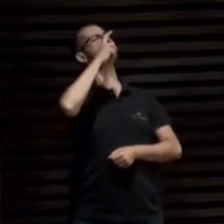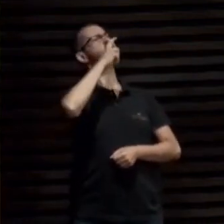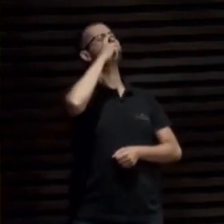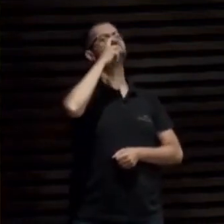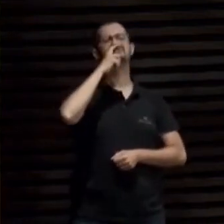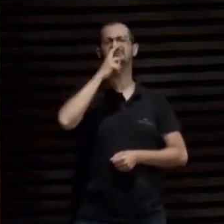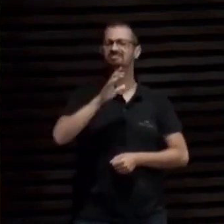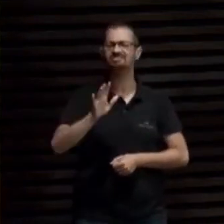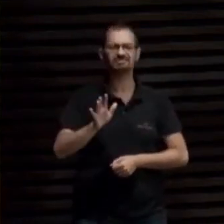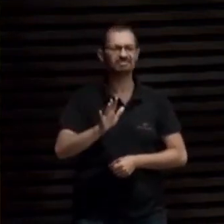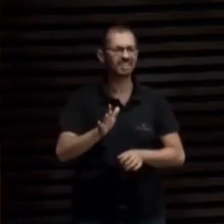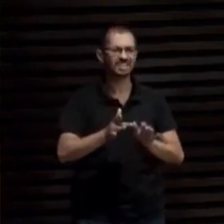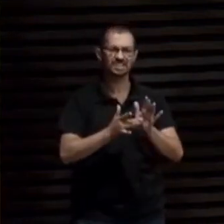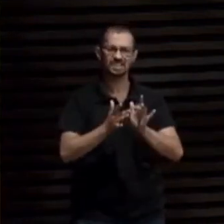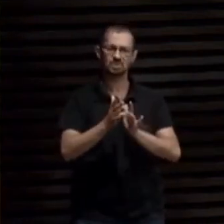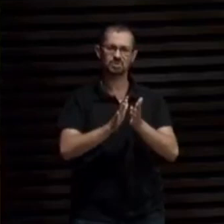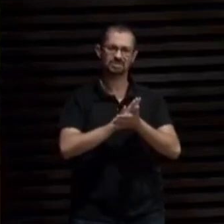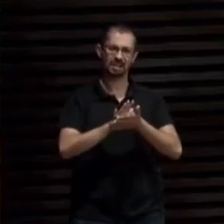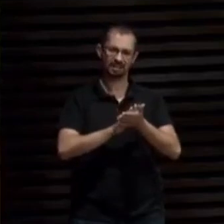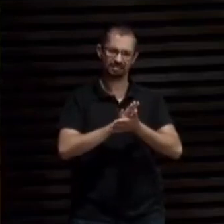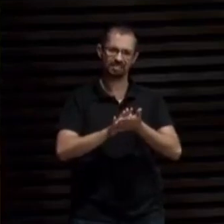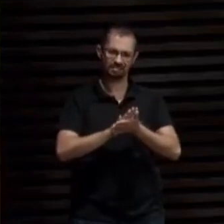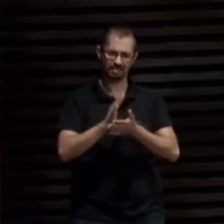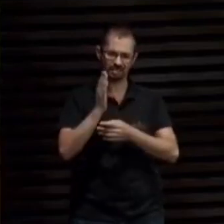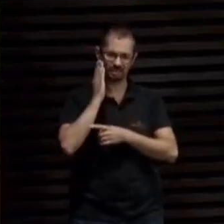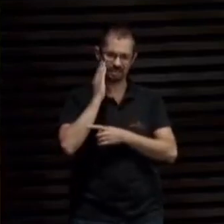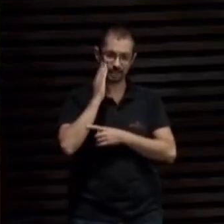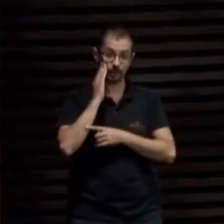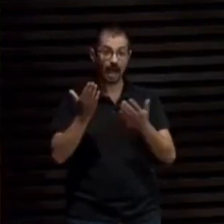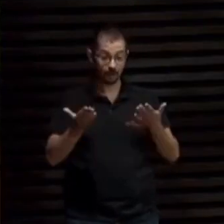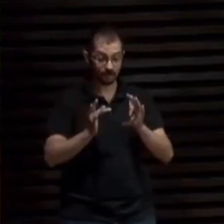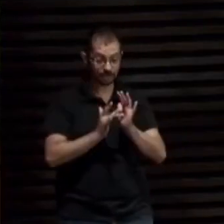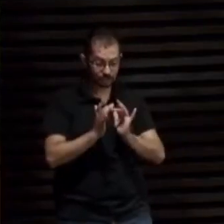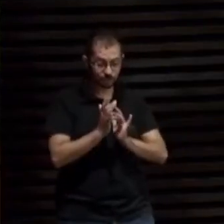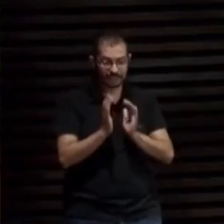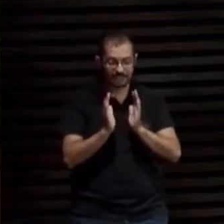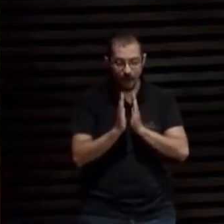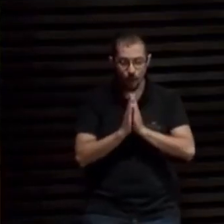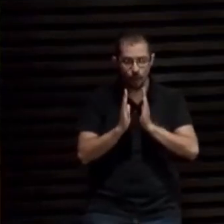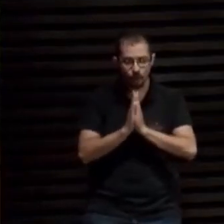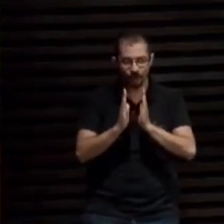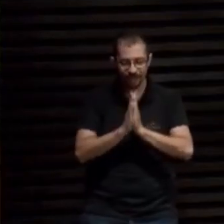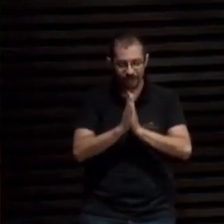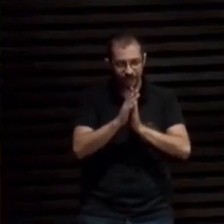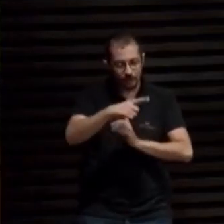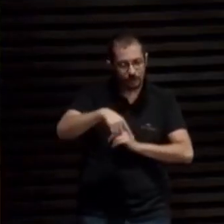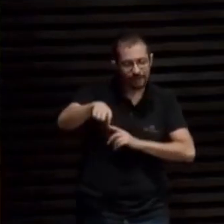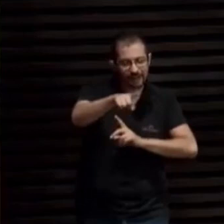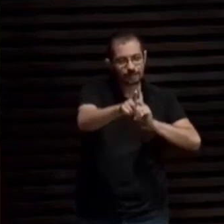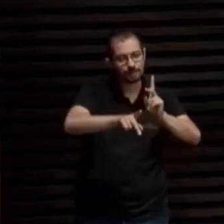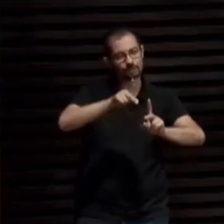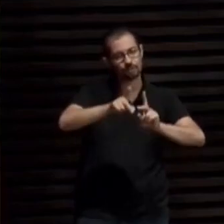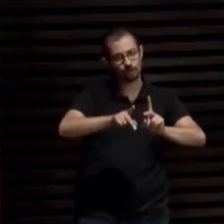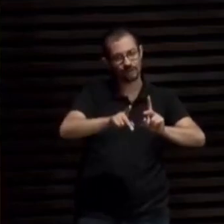Aqui nessa oração, ele está orando por ele, para que a glória do Pai seja nele. Ele está orando pelos